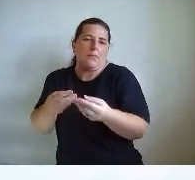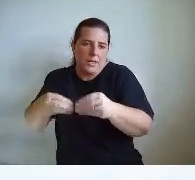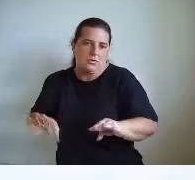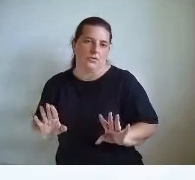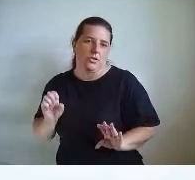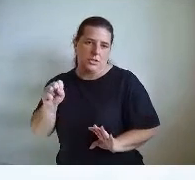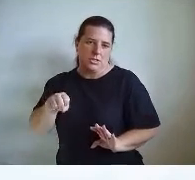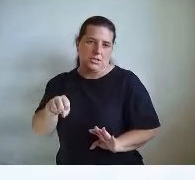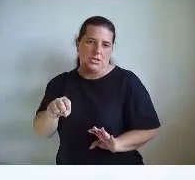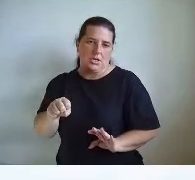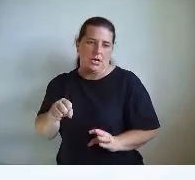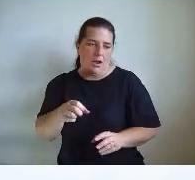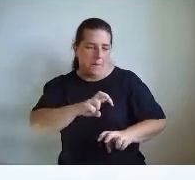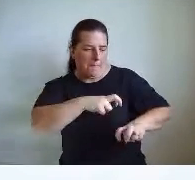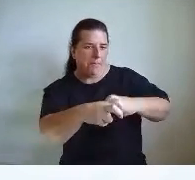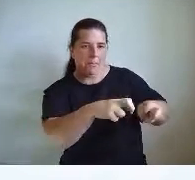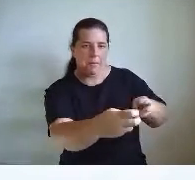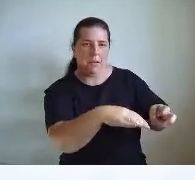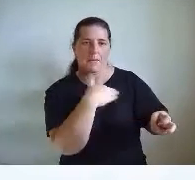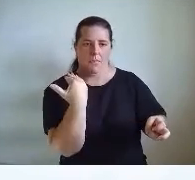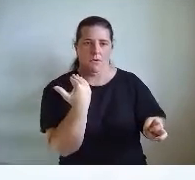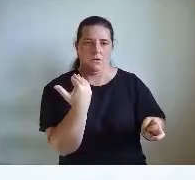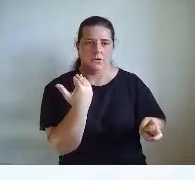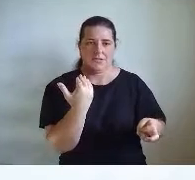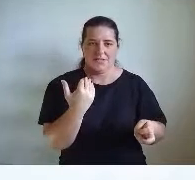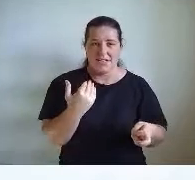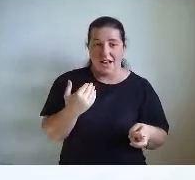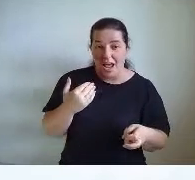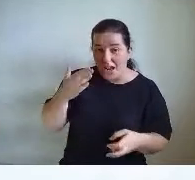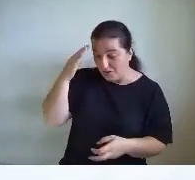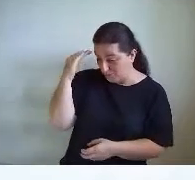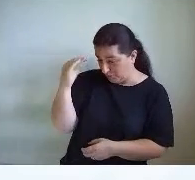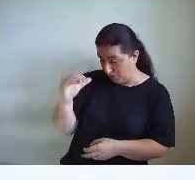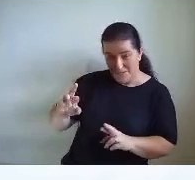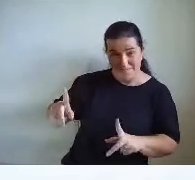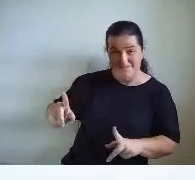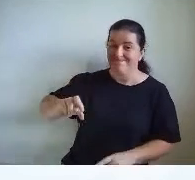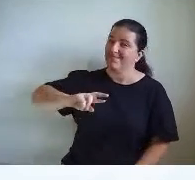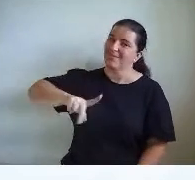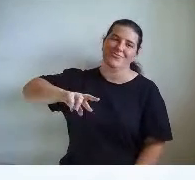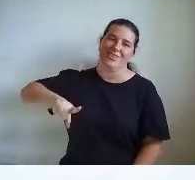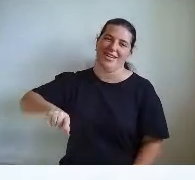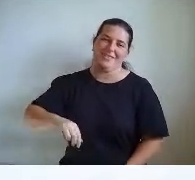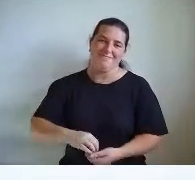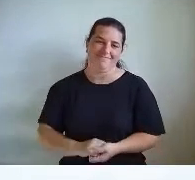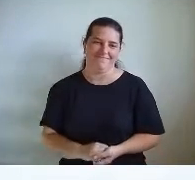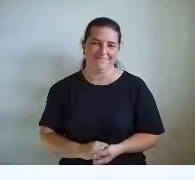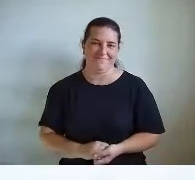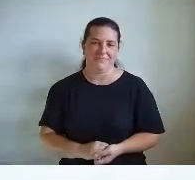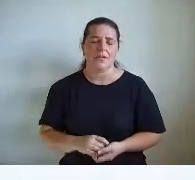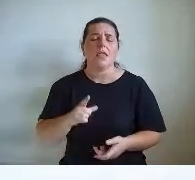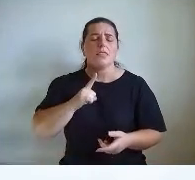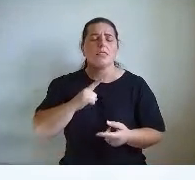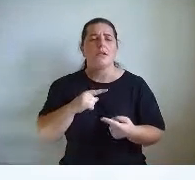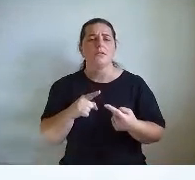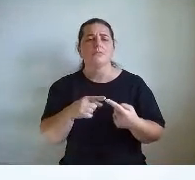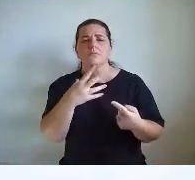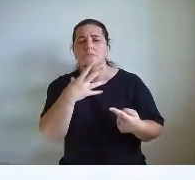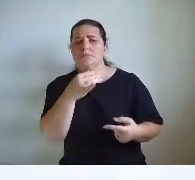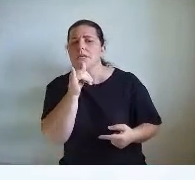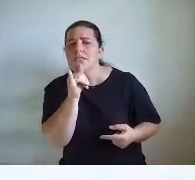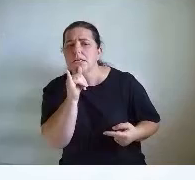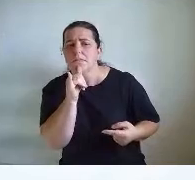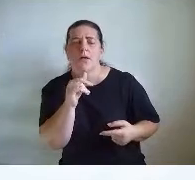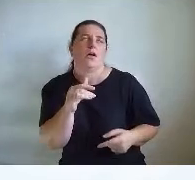não é diferente no Paraná, não é diferente em Curitiba. E aí a gente pode citar alguns exemplos, né? Lógico que tem atividades que não podem